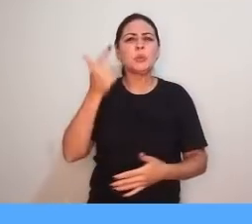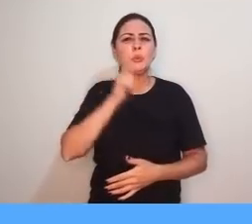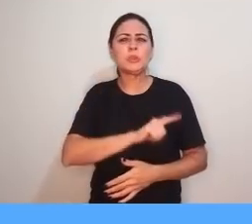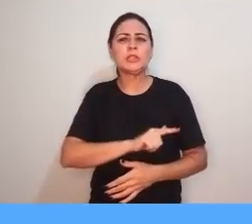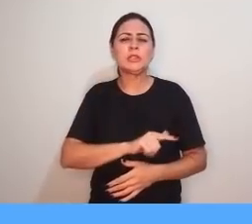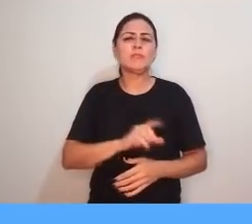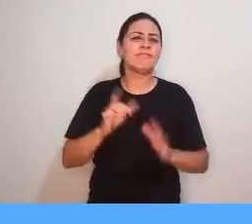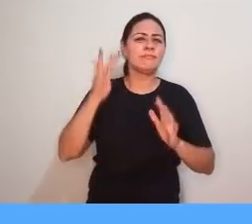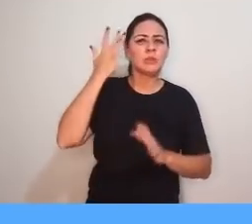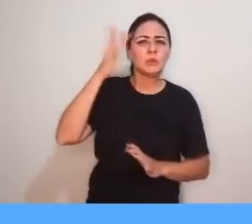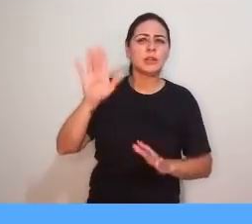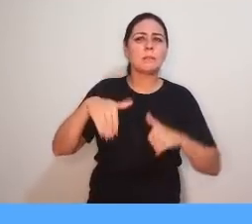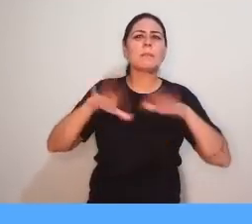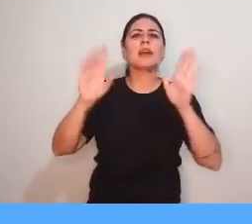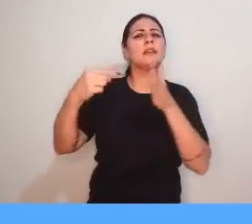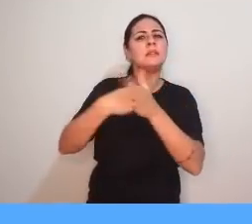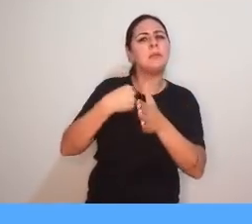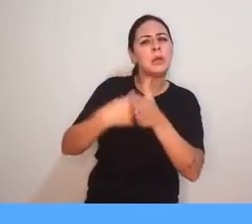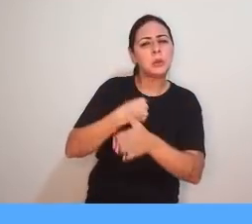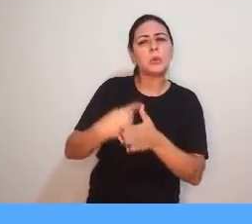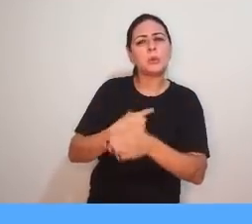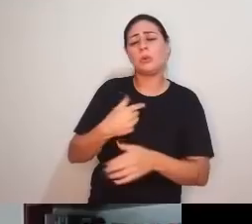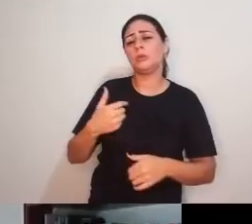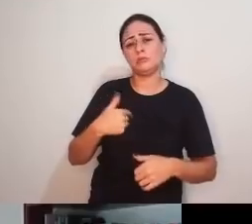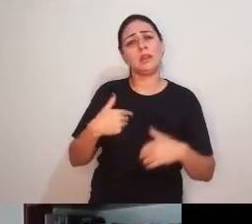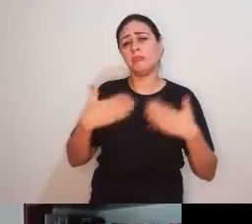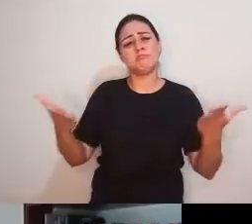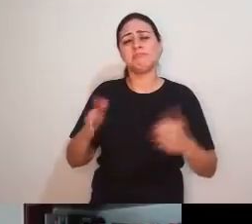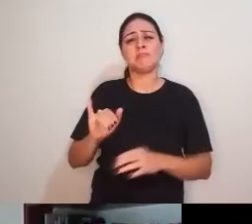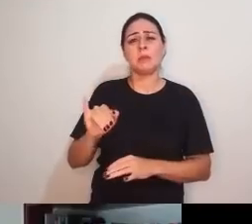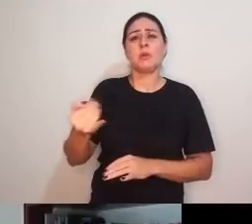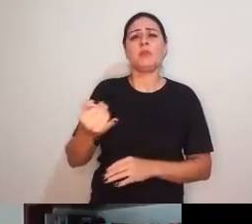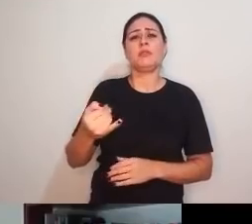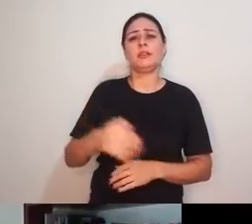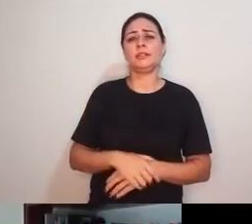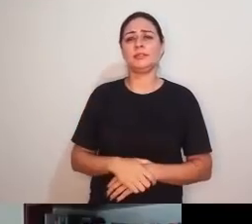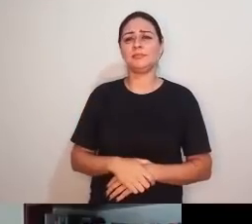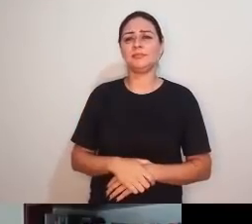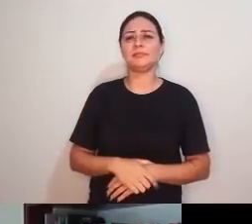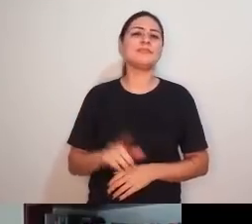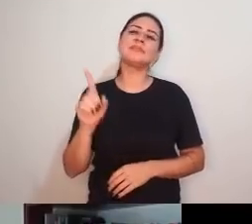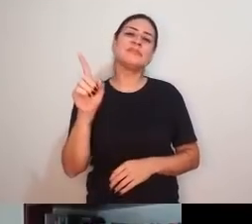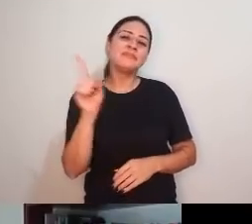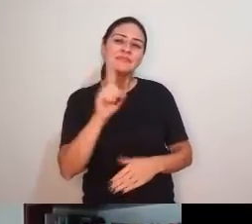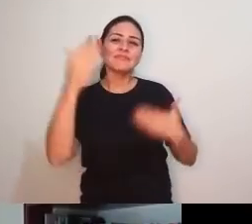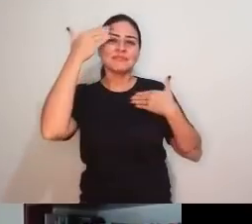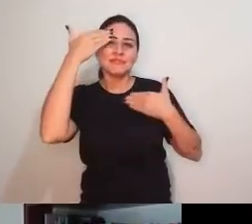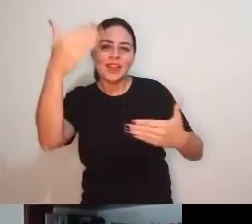questão que você queira, estou à sua disposição, fica à vontade. Não, obrigada, professor. Quero agradecer por, né,